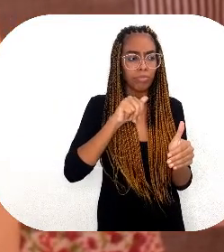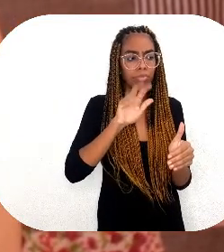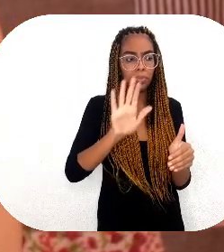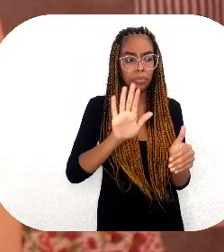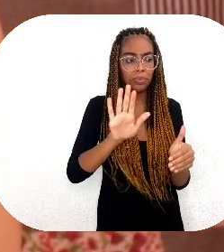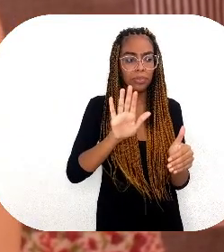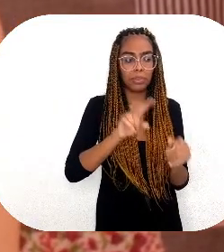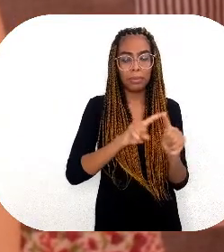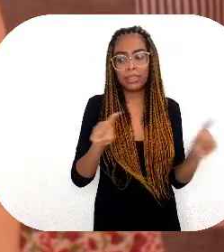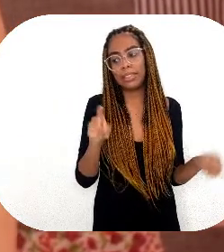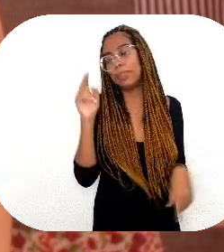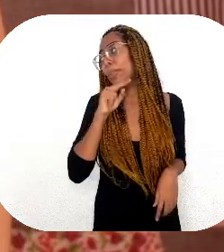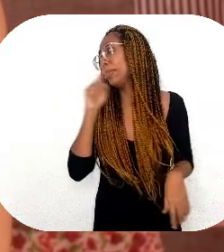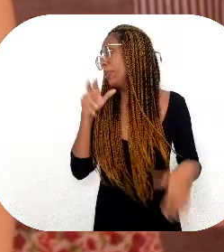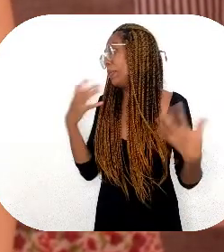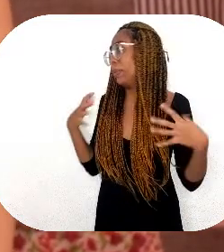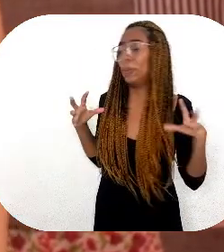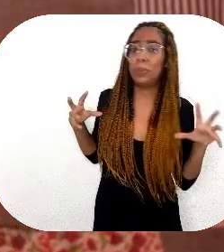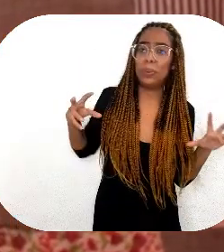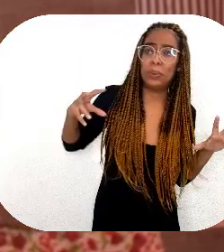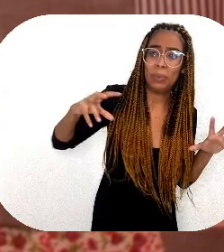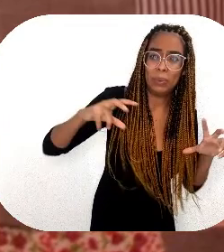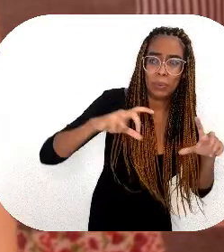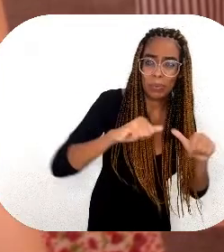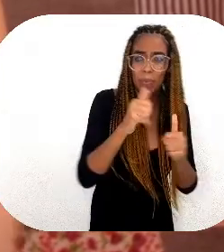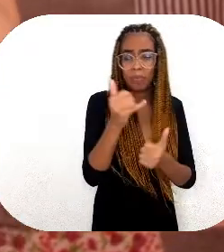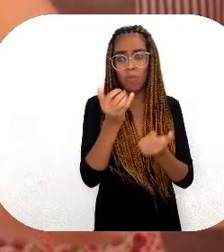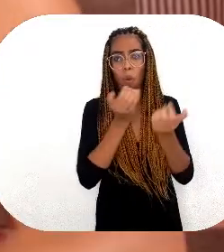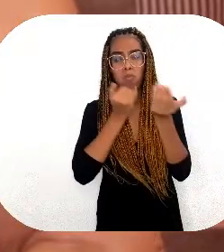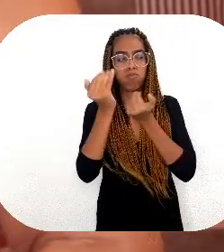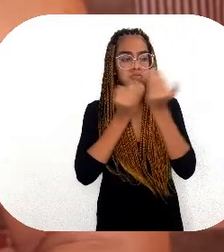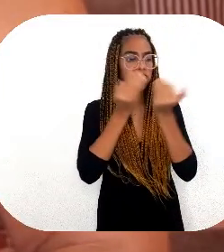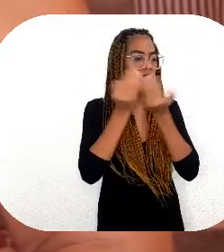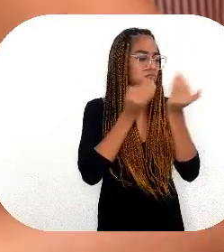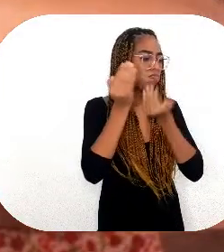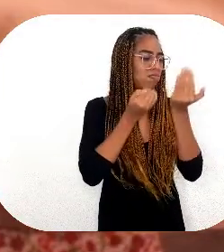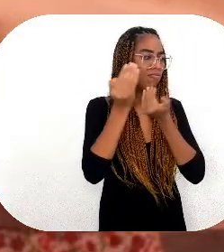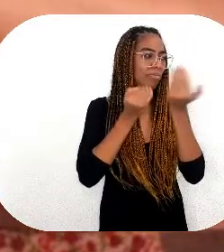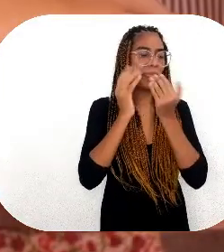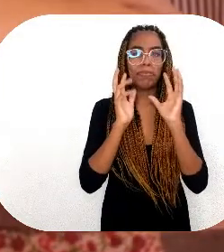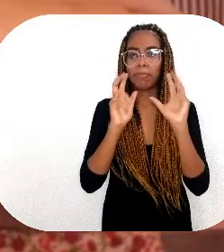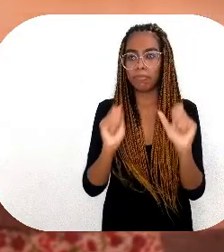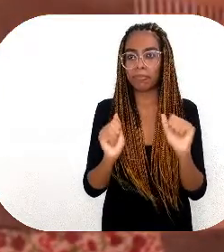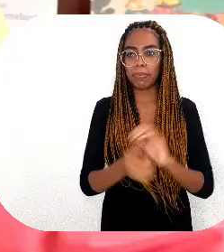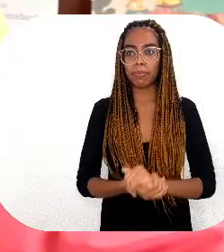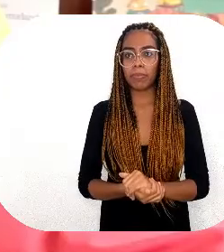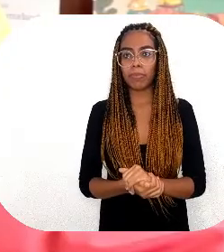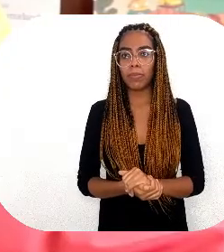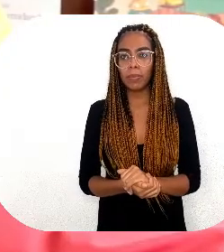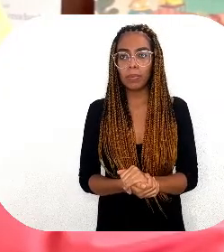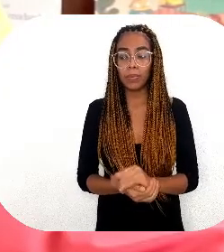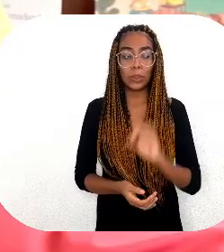lambidinha. Mas eu não sei se vocês já perceberam. Ele não se aguentou. E comeu o Gui.